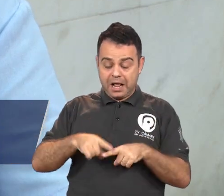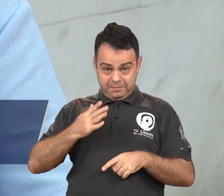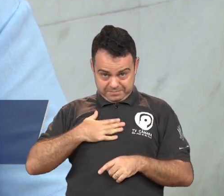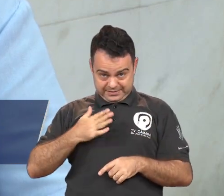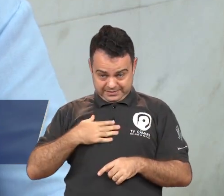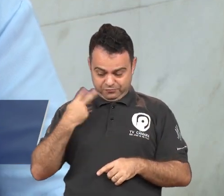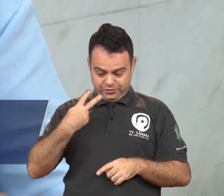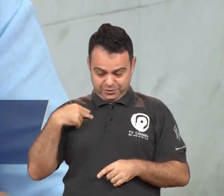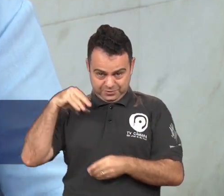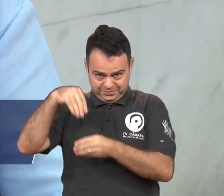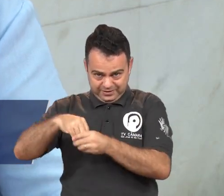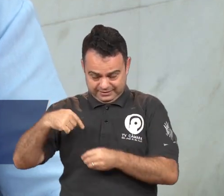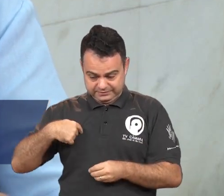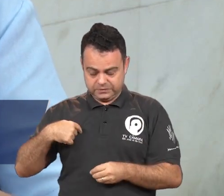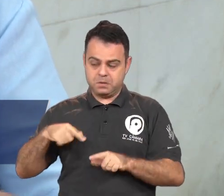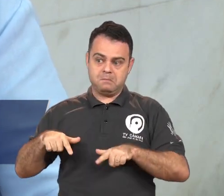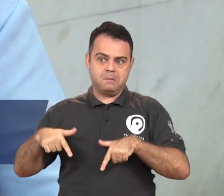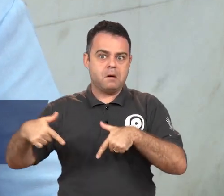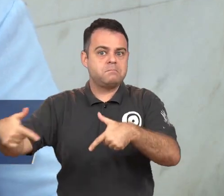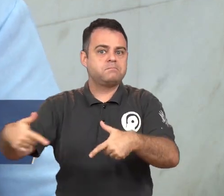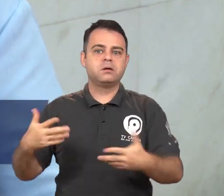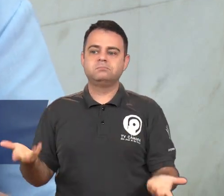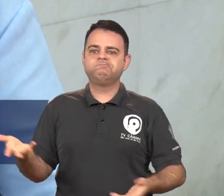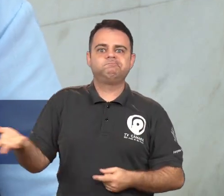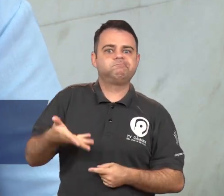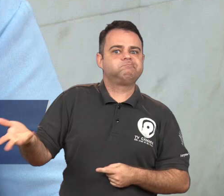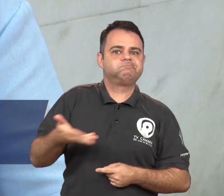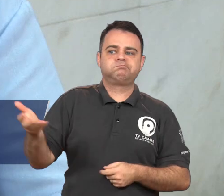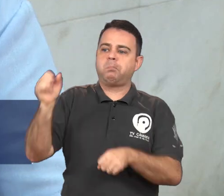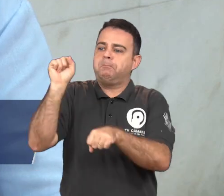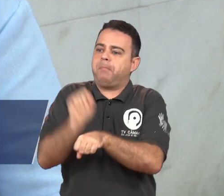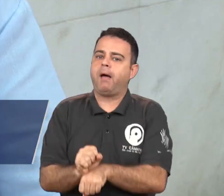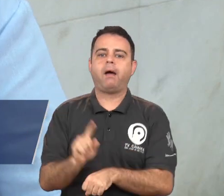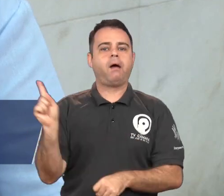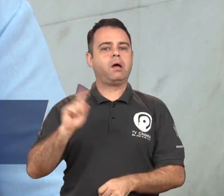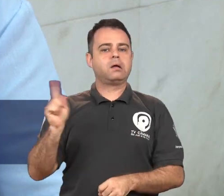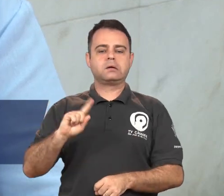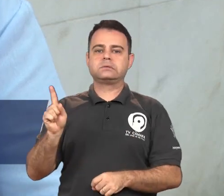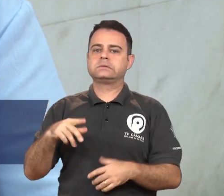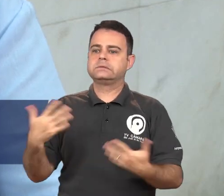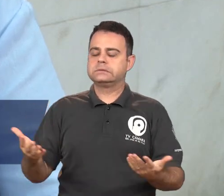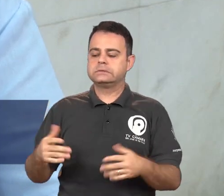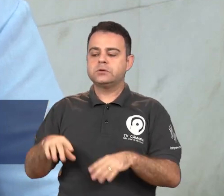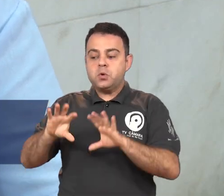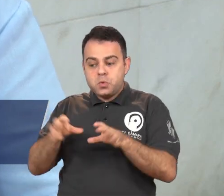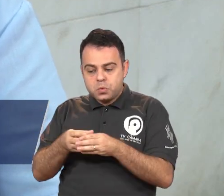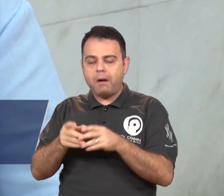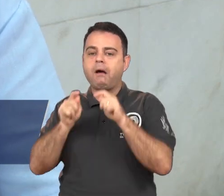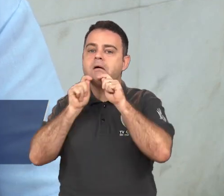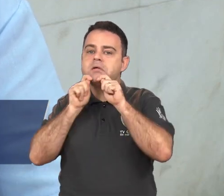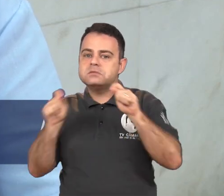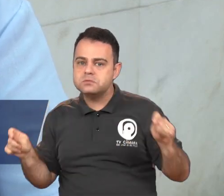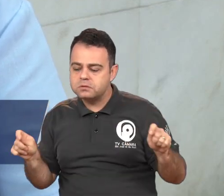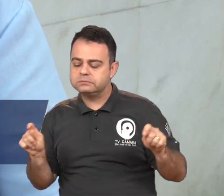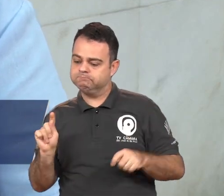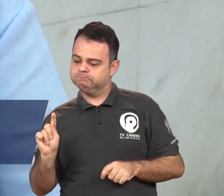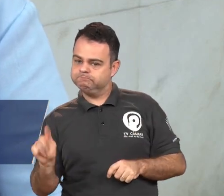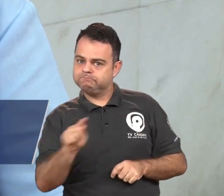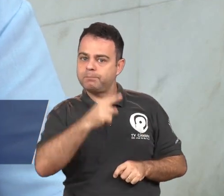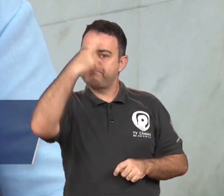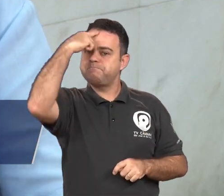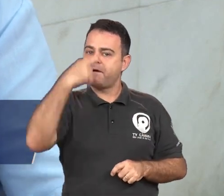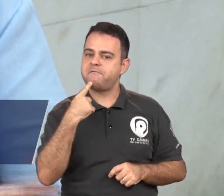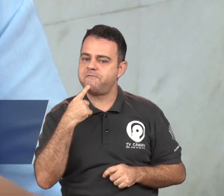trabalho bem dinâmico, né, incessante. São assessores que têm o